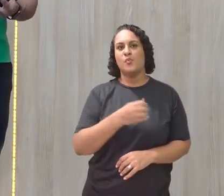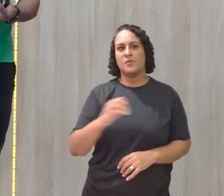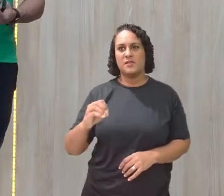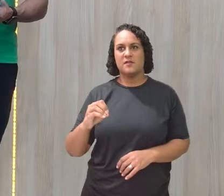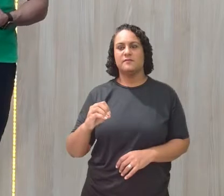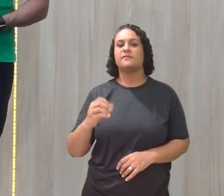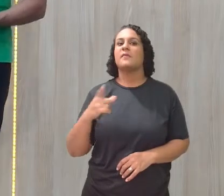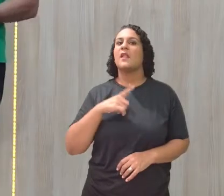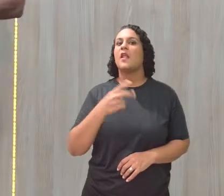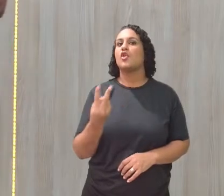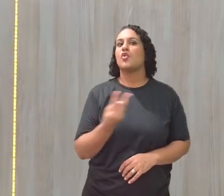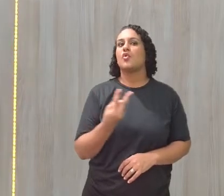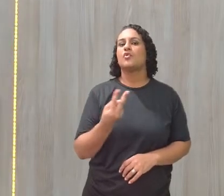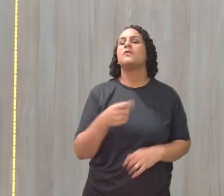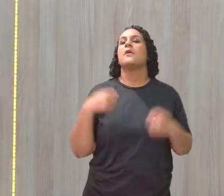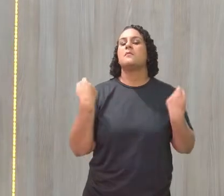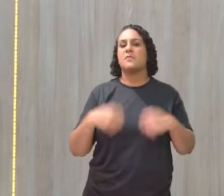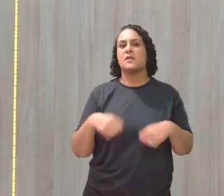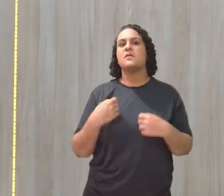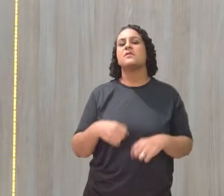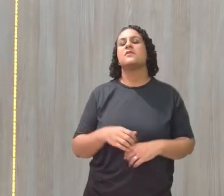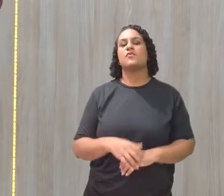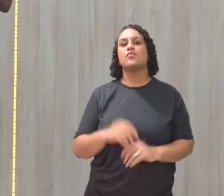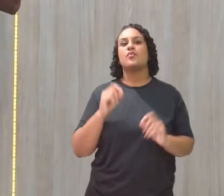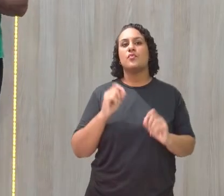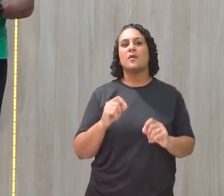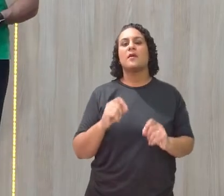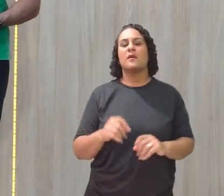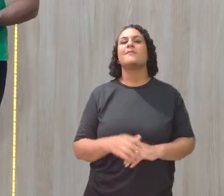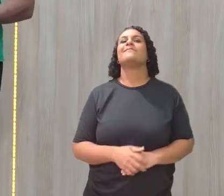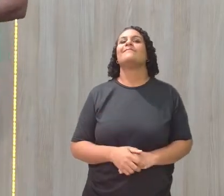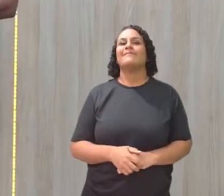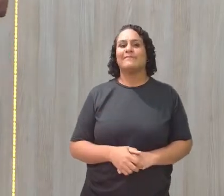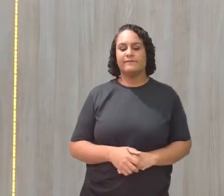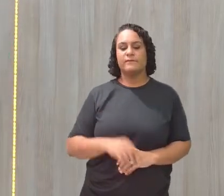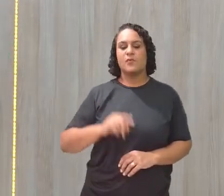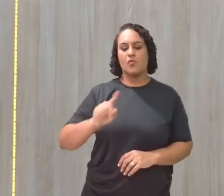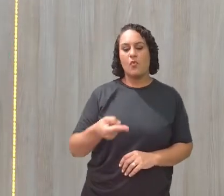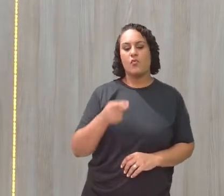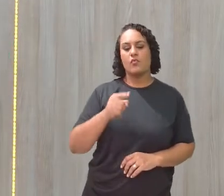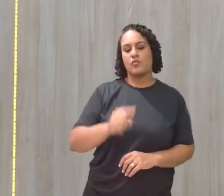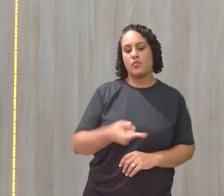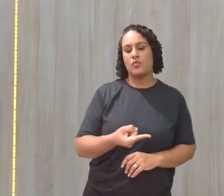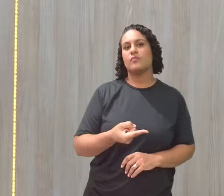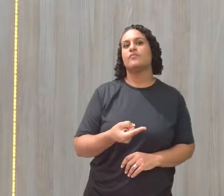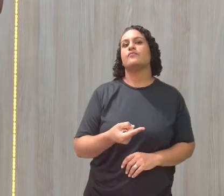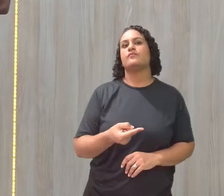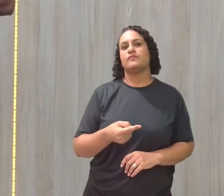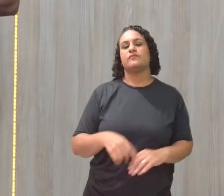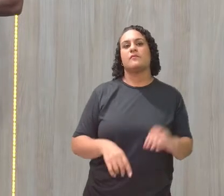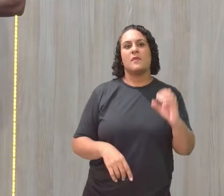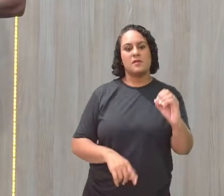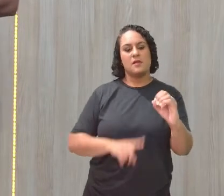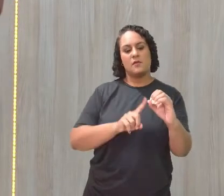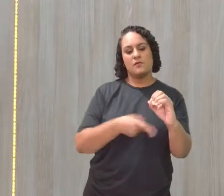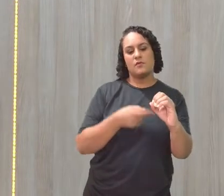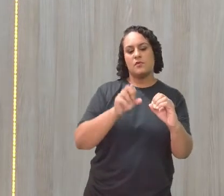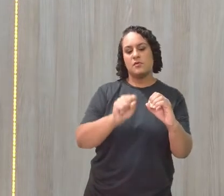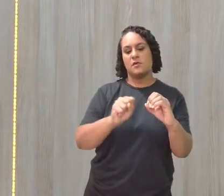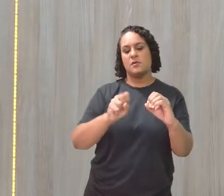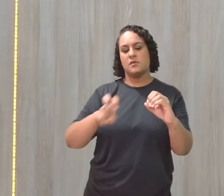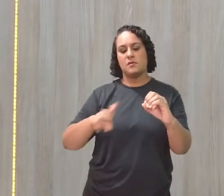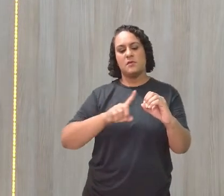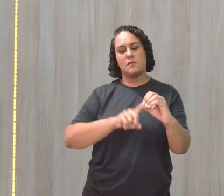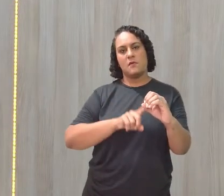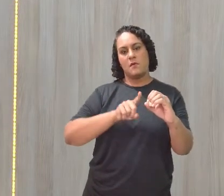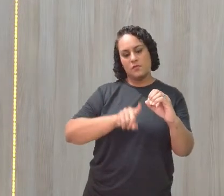dois zerinhos, então eu preciso colocar a vírgula em um local em que fique dois números depois dessa vírgula. Então, tem